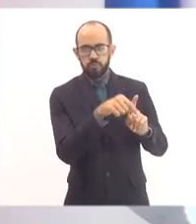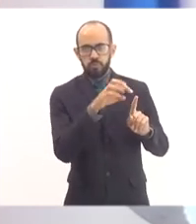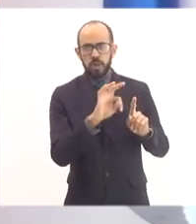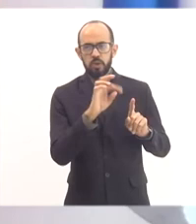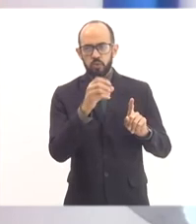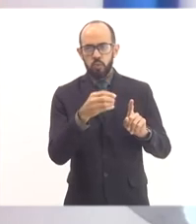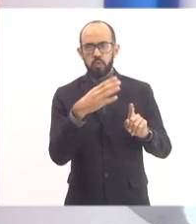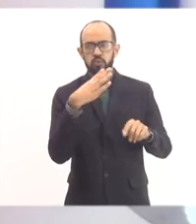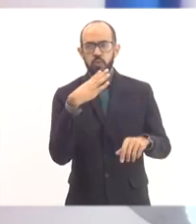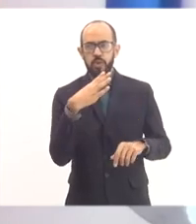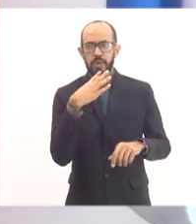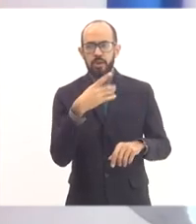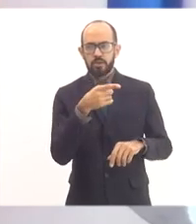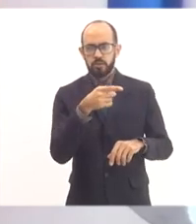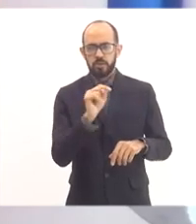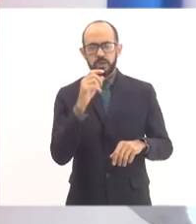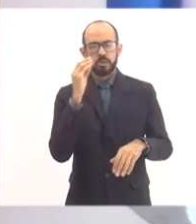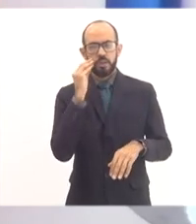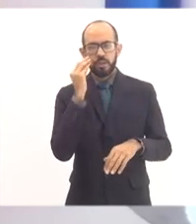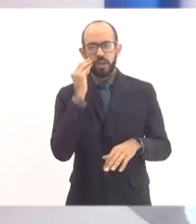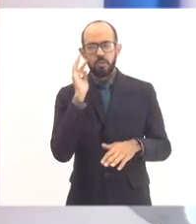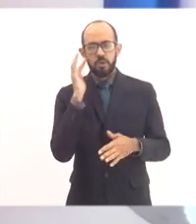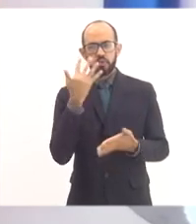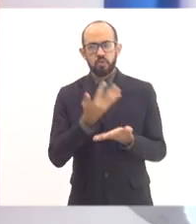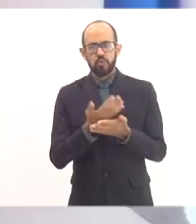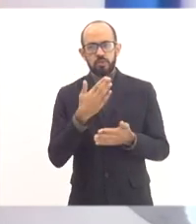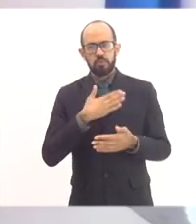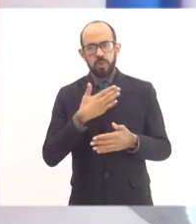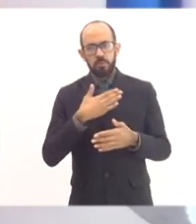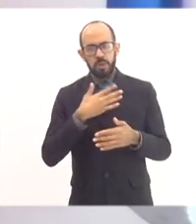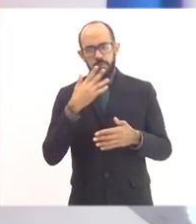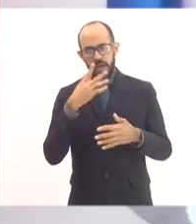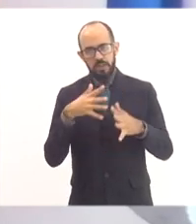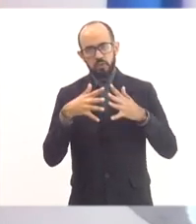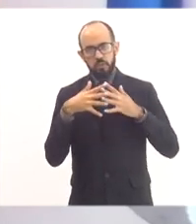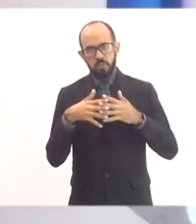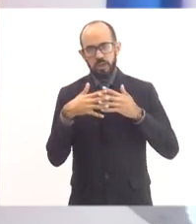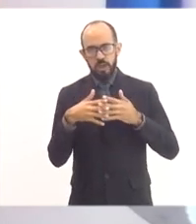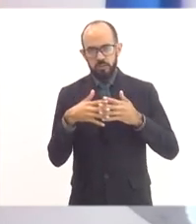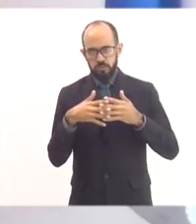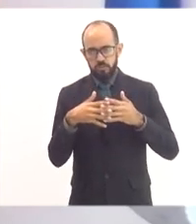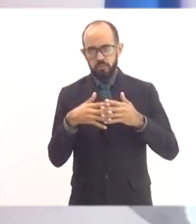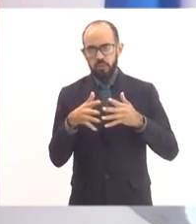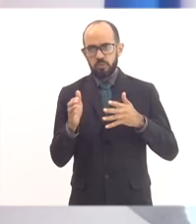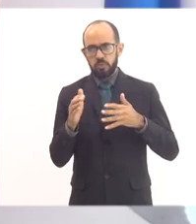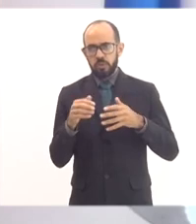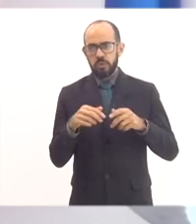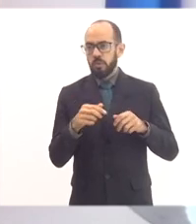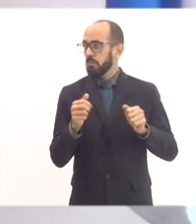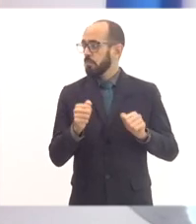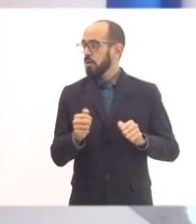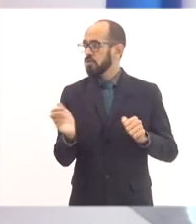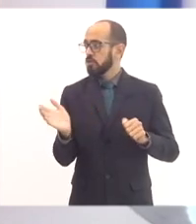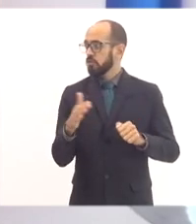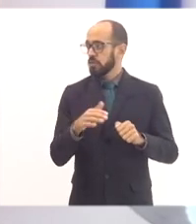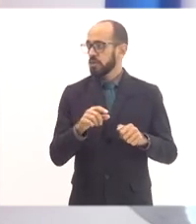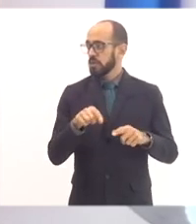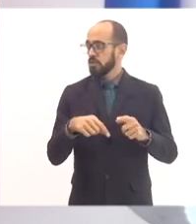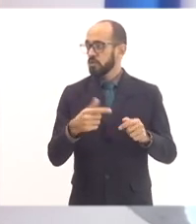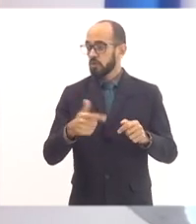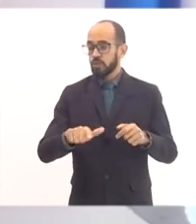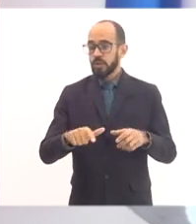possam conhecer, e que a gente busque uma solução que, de fato, me parece muito complexa. Então, se você puder fazer uso da palavra, e aqueles das demais comissões que não se